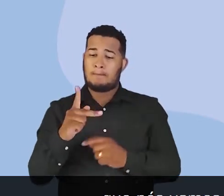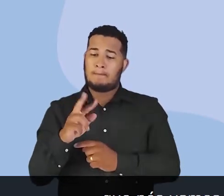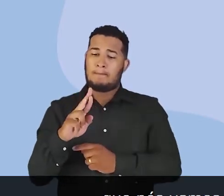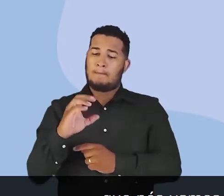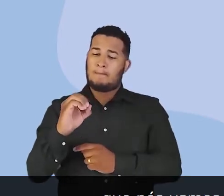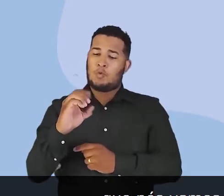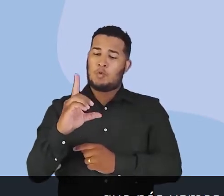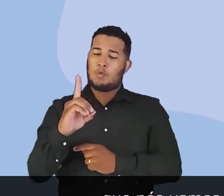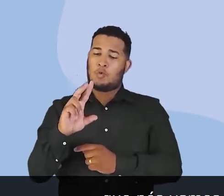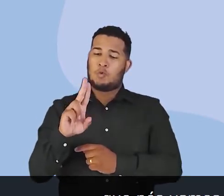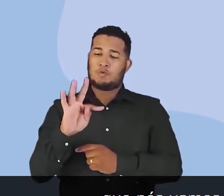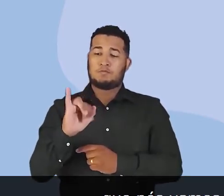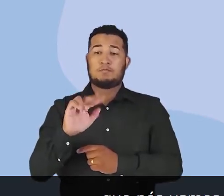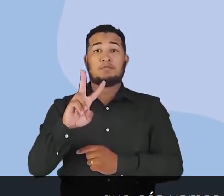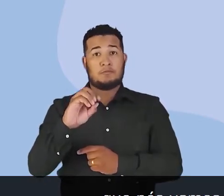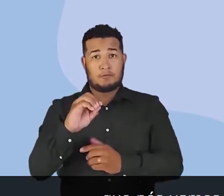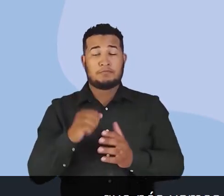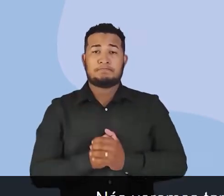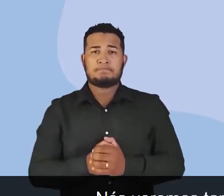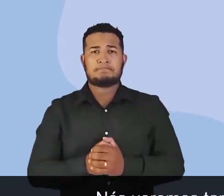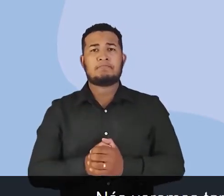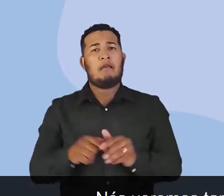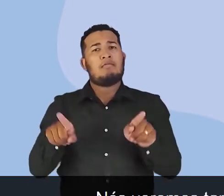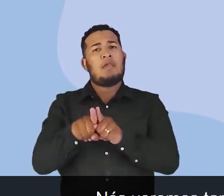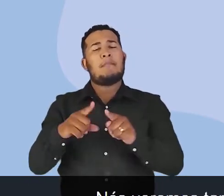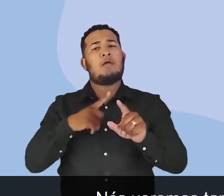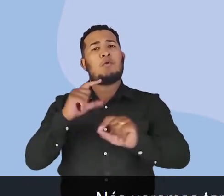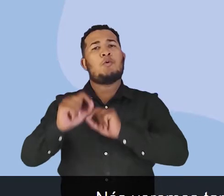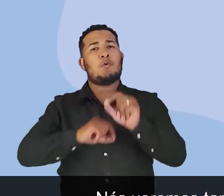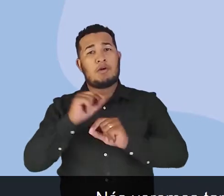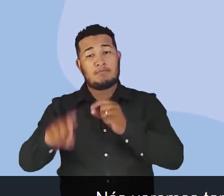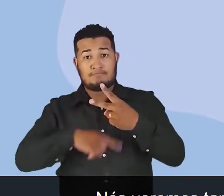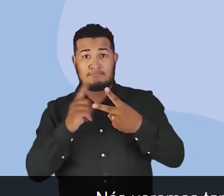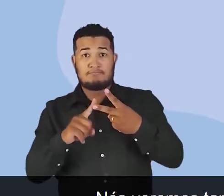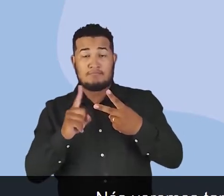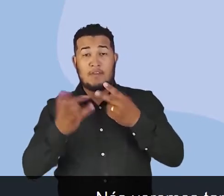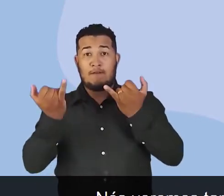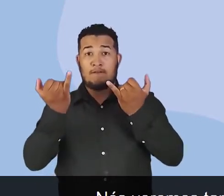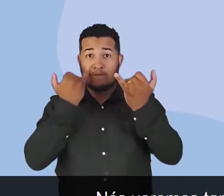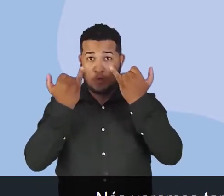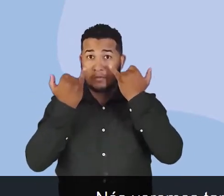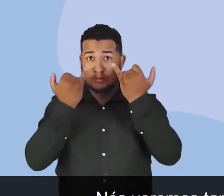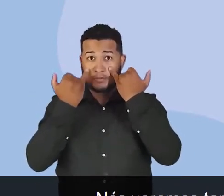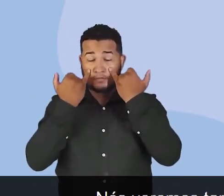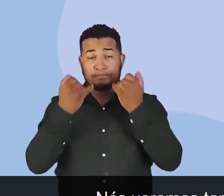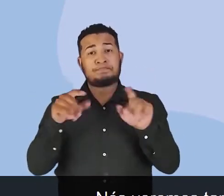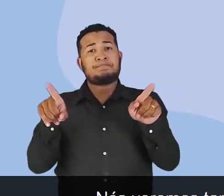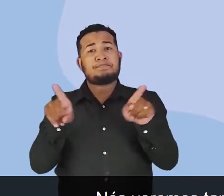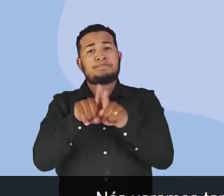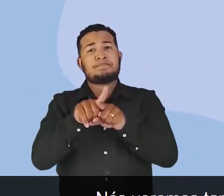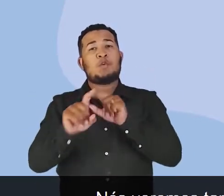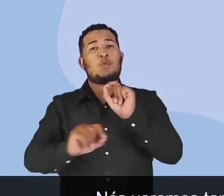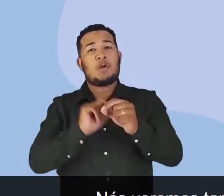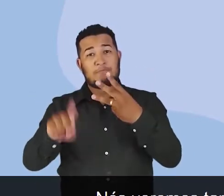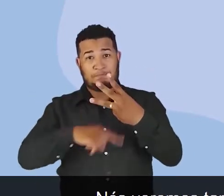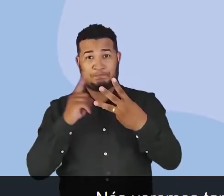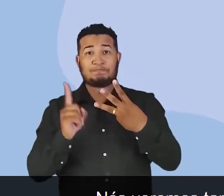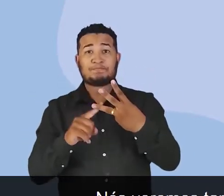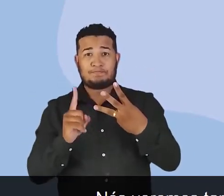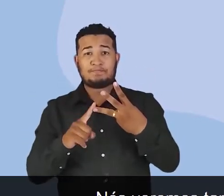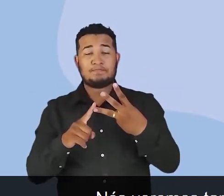capital produtivo. Nós teremos também o fluxo de informação e